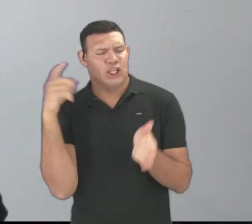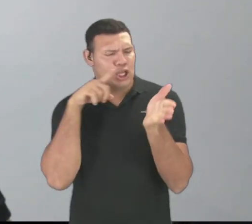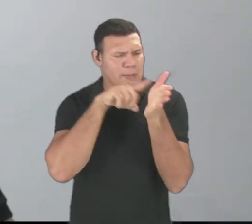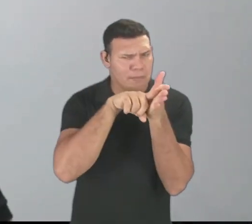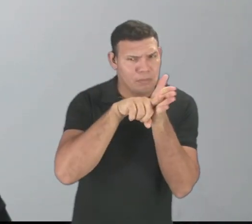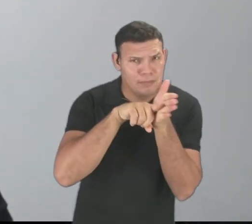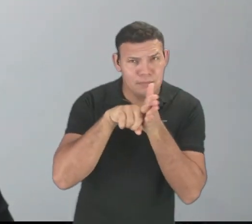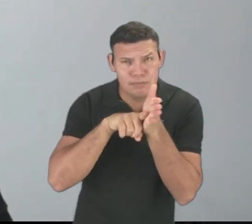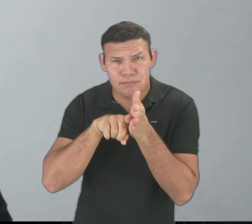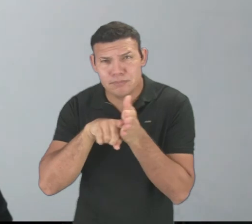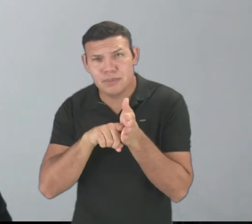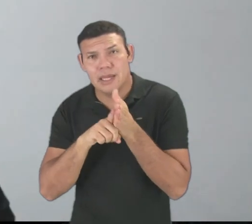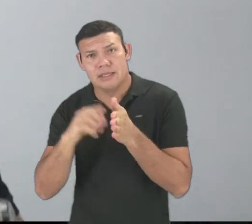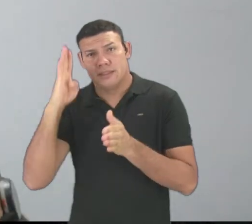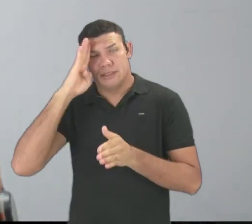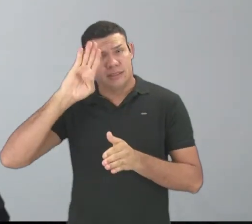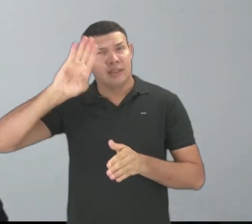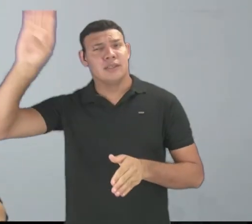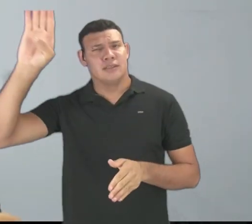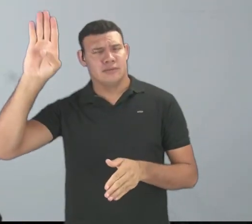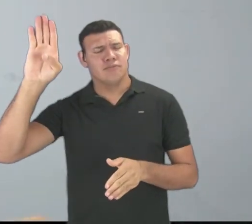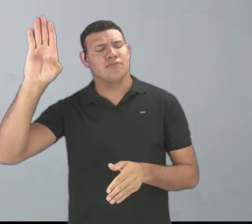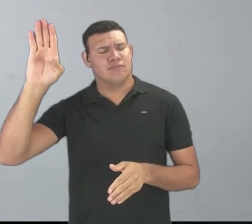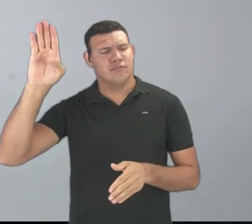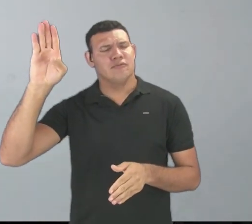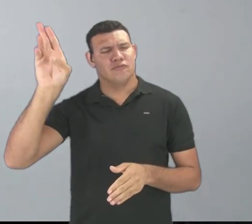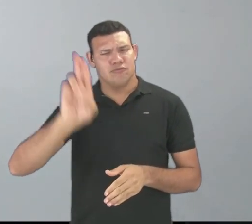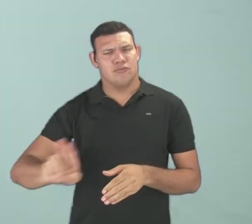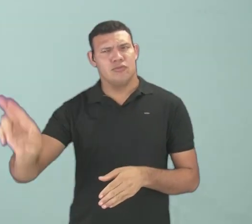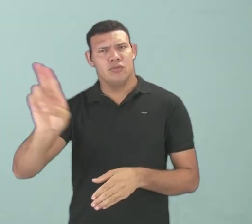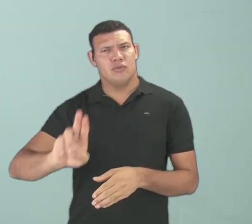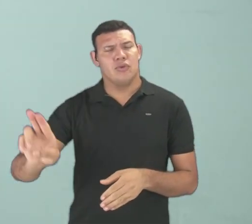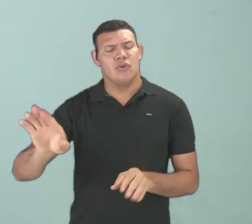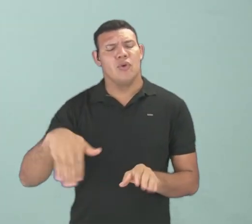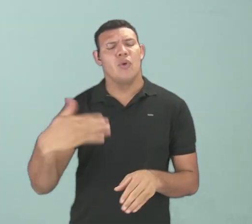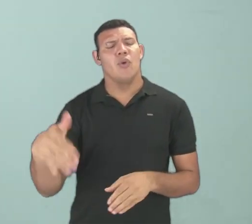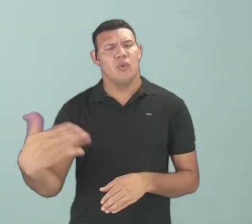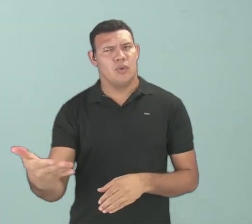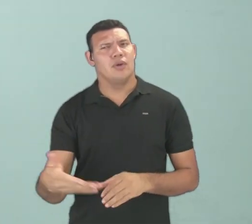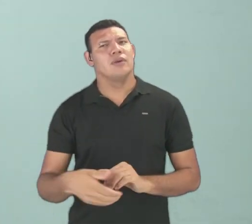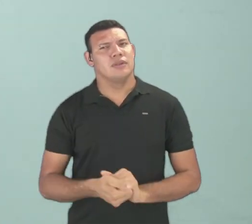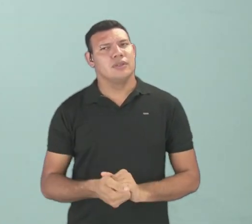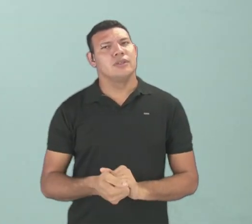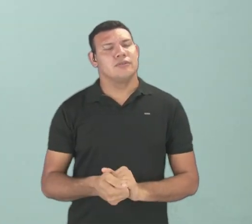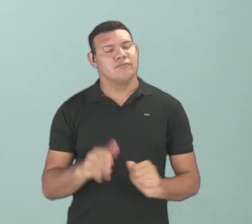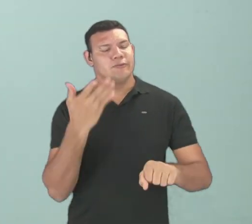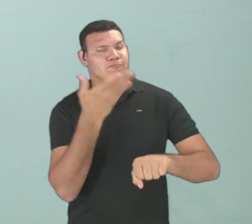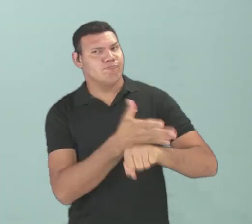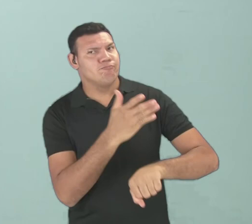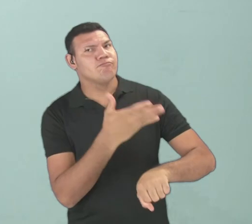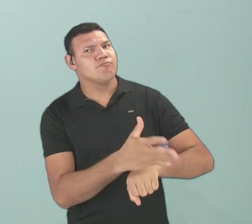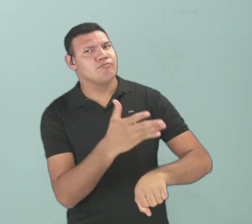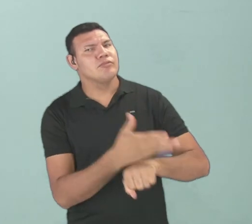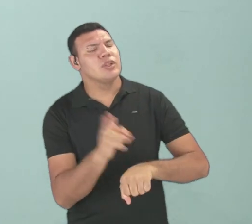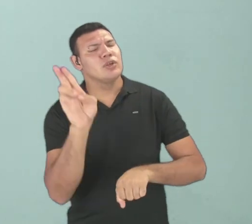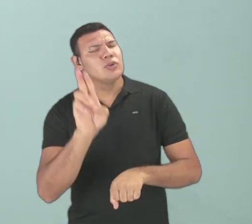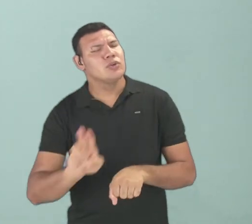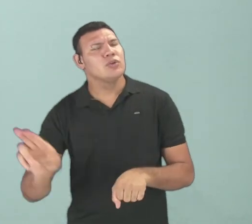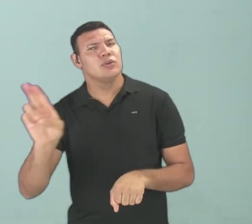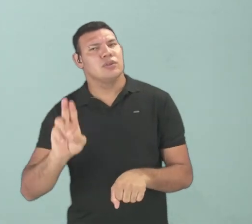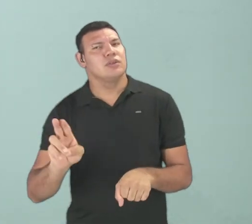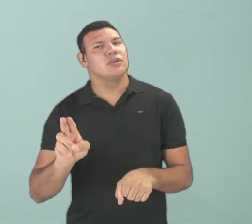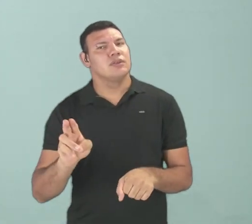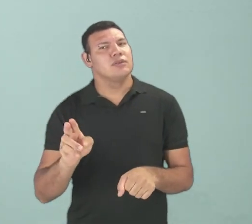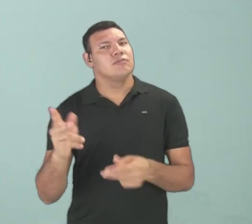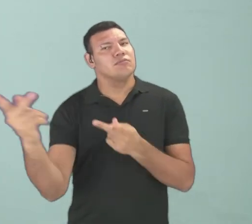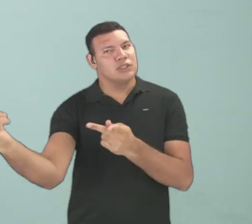pesquisem e principalmente saibam quando utilizar cada um deles. Não é muito complicado, requer um pouquinho de prática. Para isso, eu convido